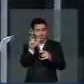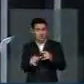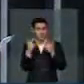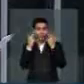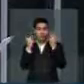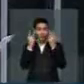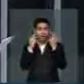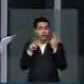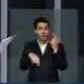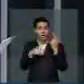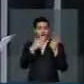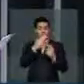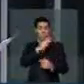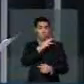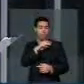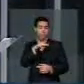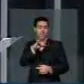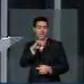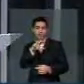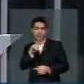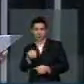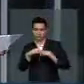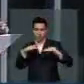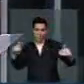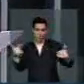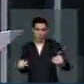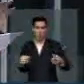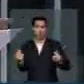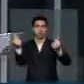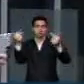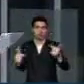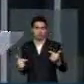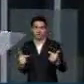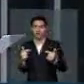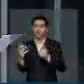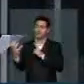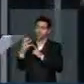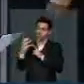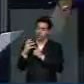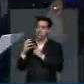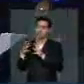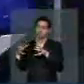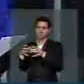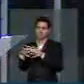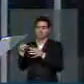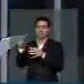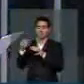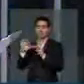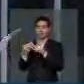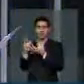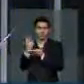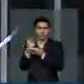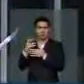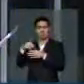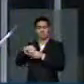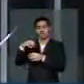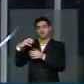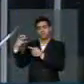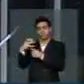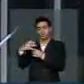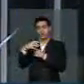de classe média da Bahia com influência musical dos dois lados de um lado a familiar sua